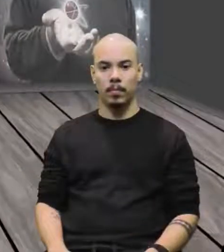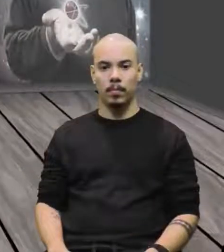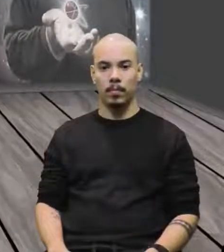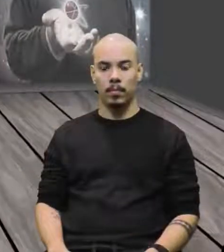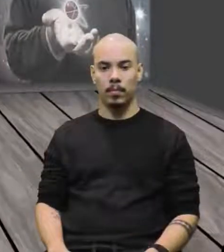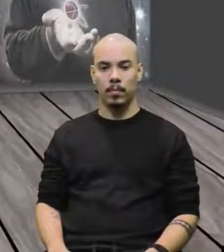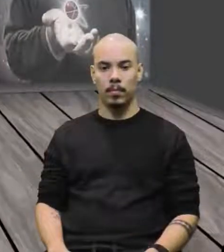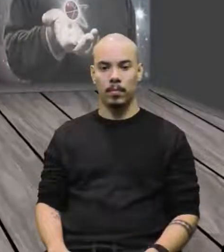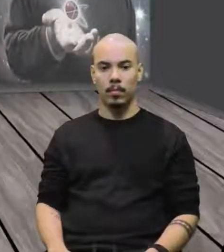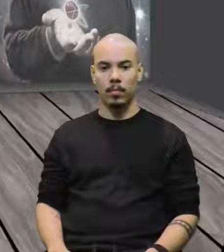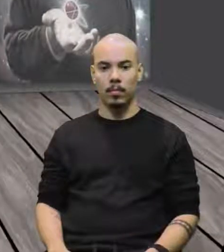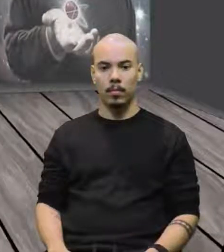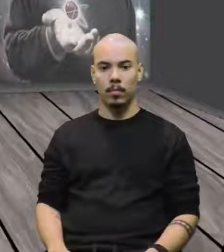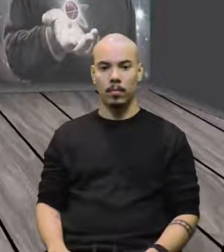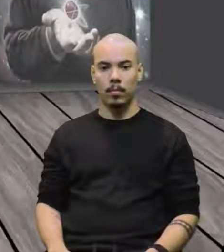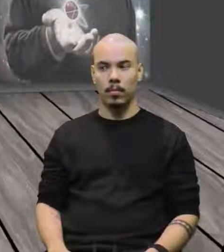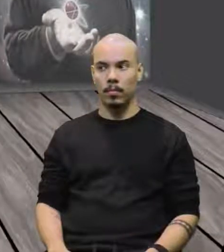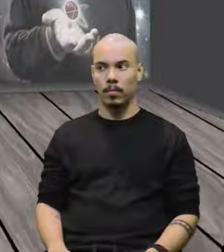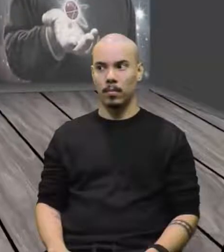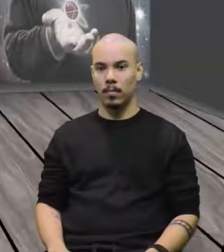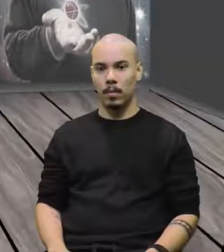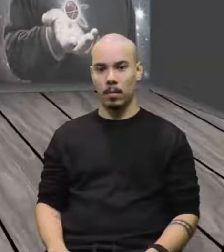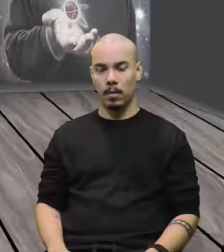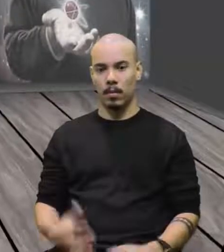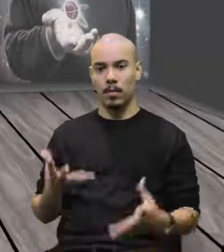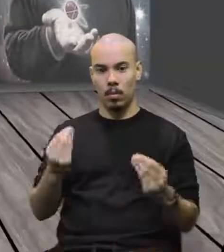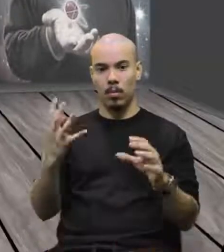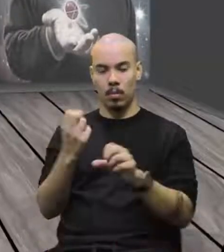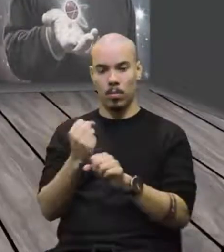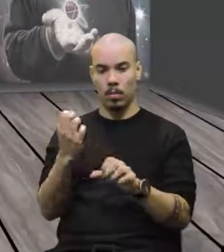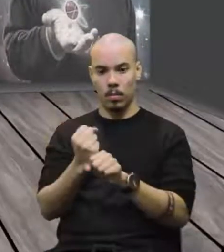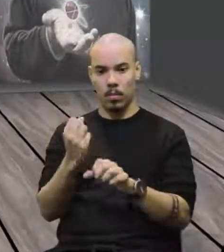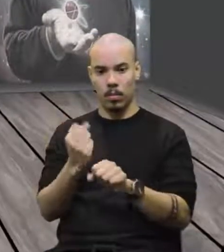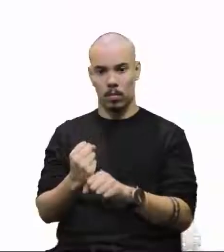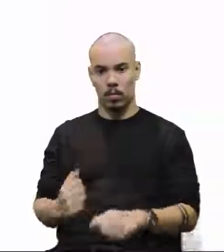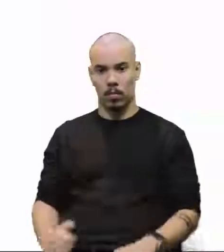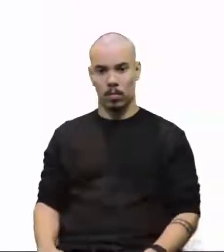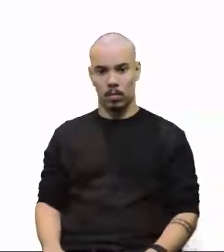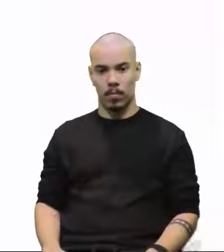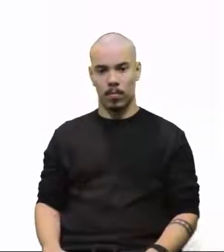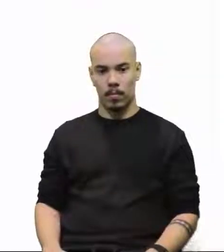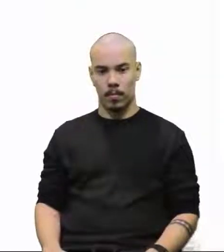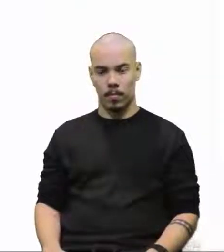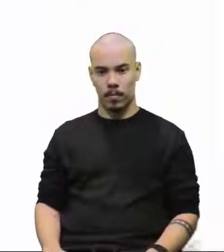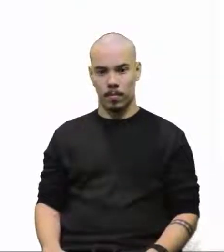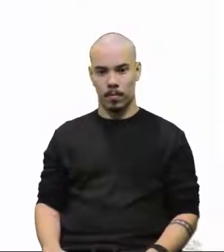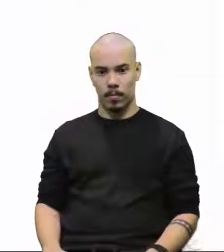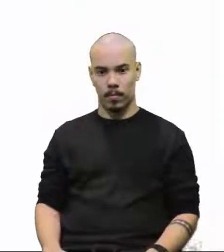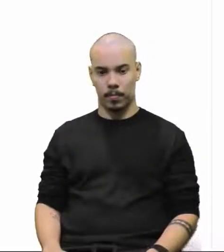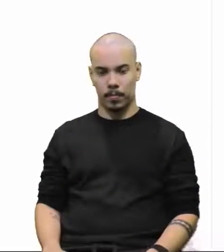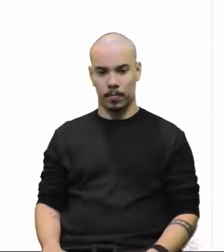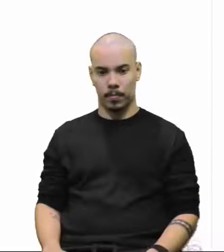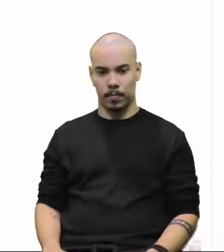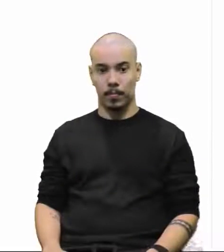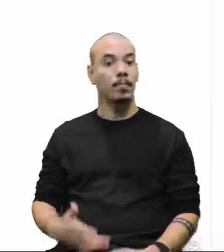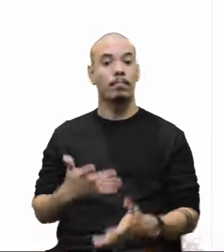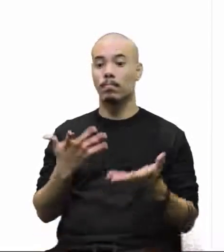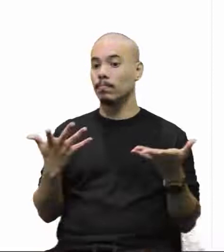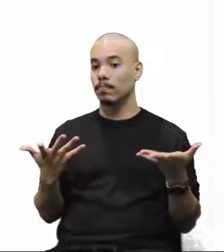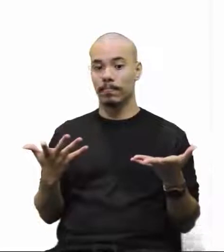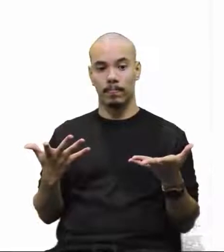aí dá muito trabalho, professor. É verdade. Muito cálculo. Vamos lá para o slide então, gente? Dá uma olhadinha. Voltando? Aí as